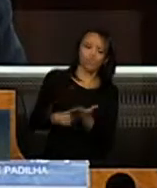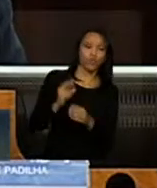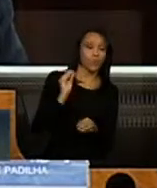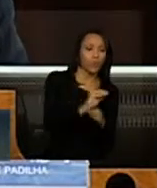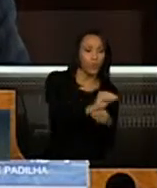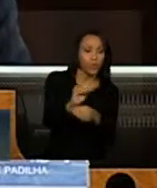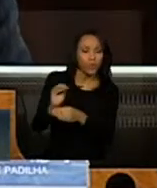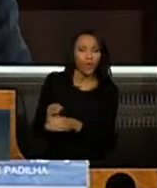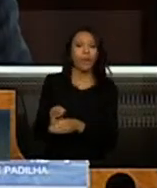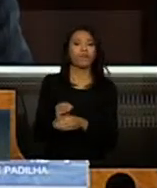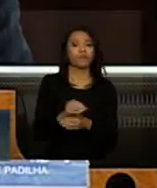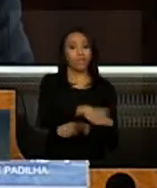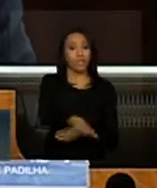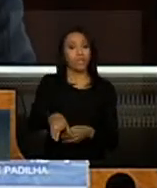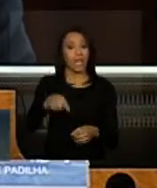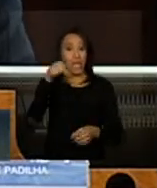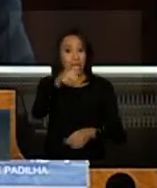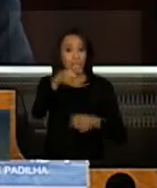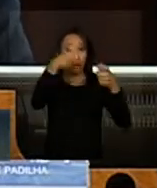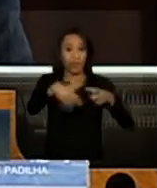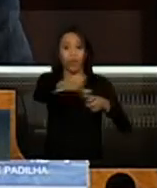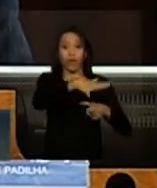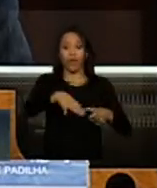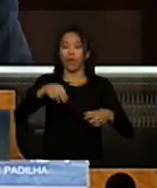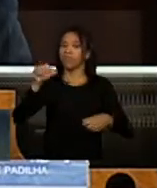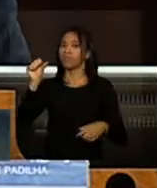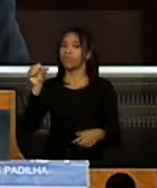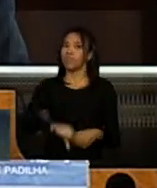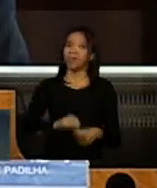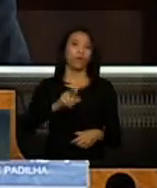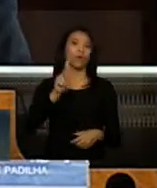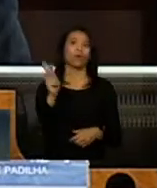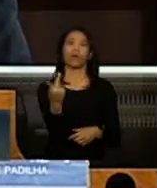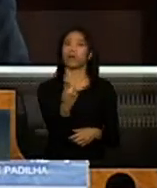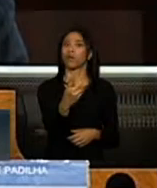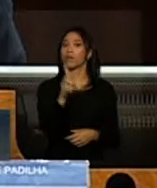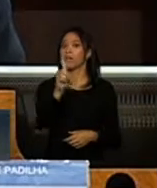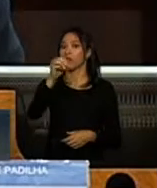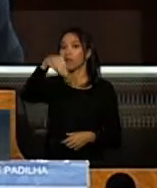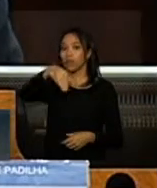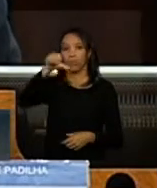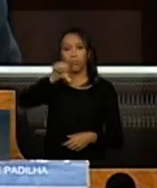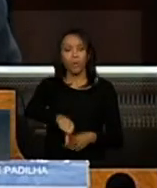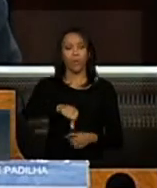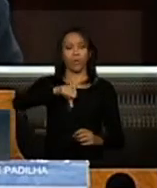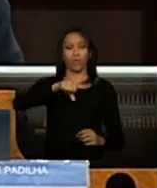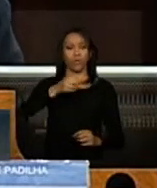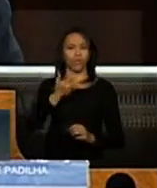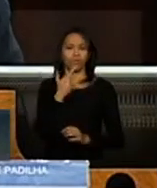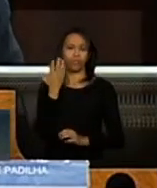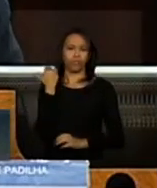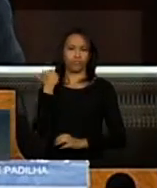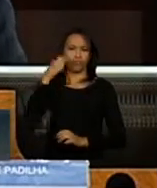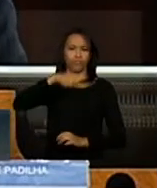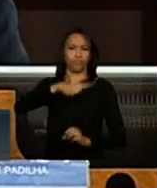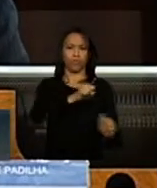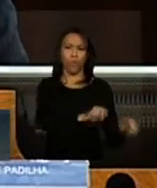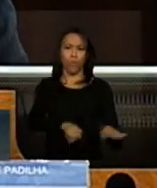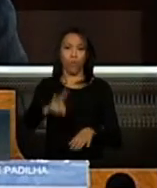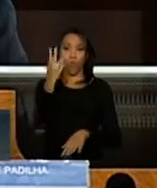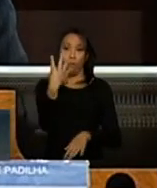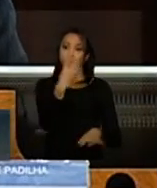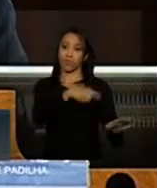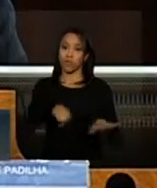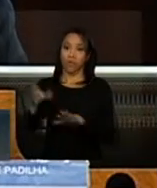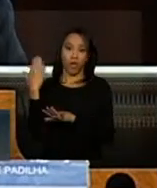O município de Melgaço é o pior IDHM do país. Foi divulgado isso há 3-4 semanas atrás. Só